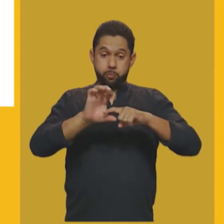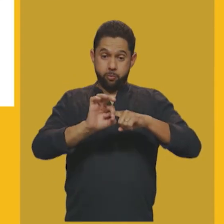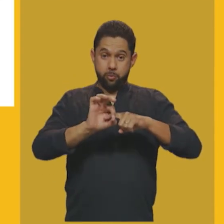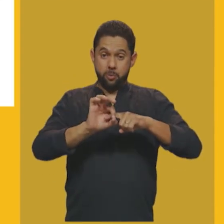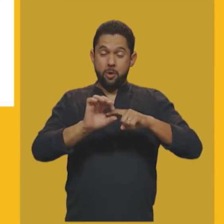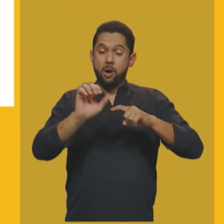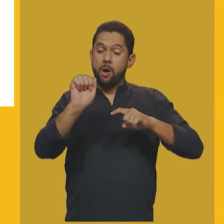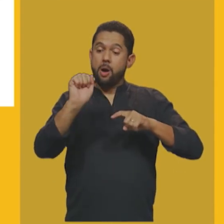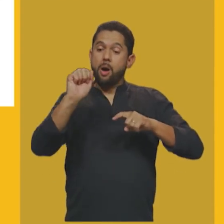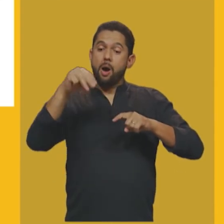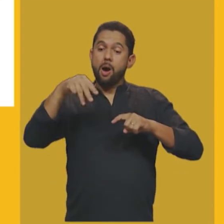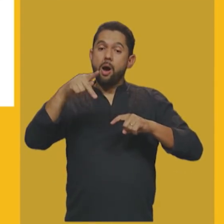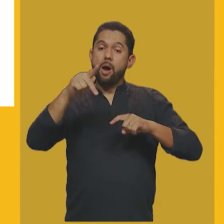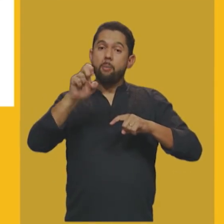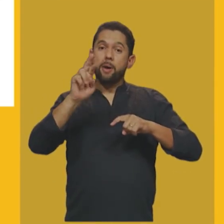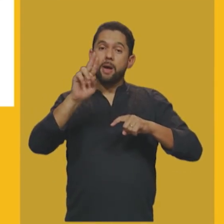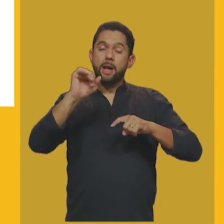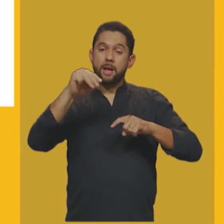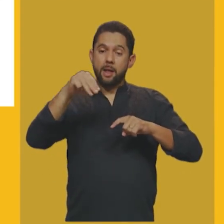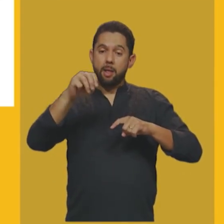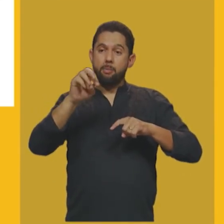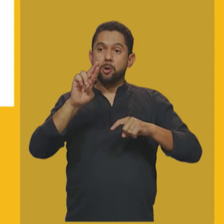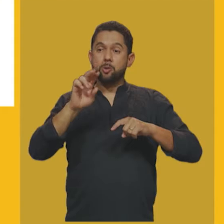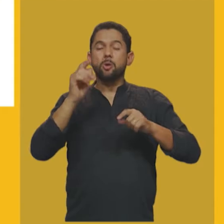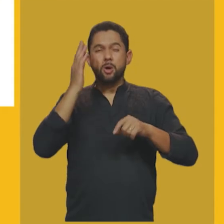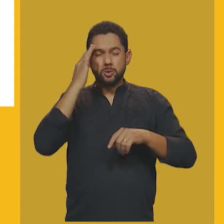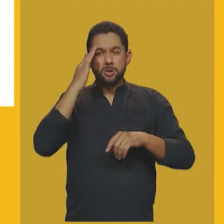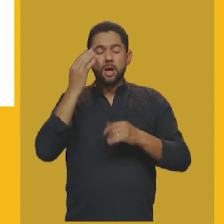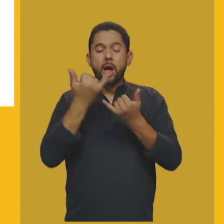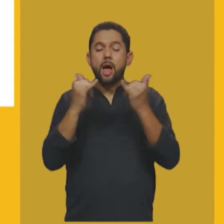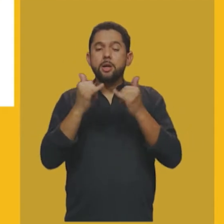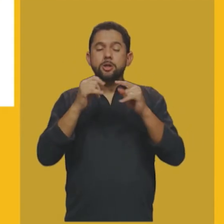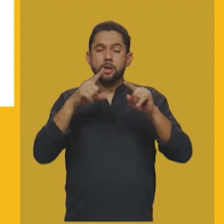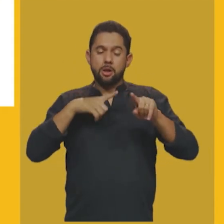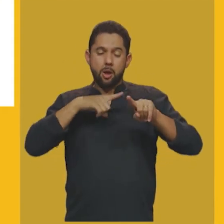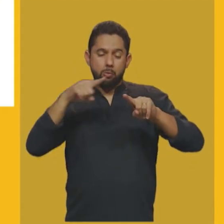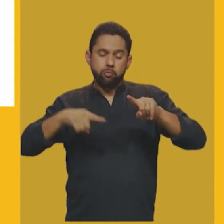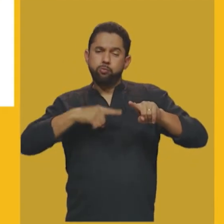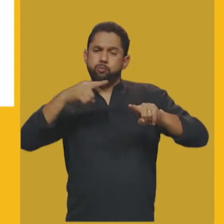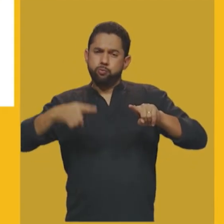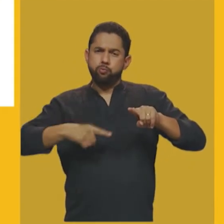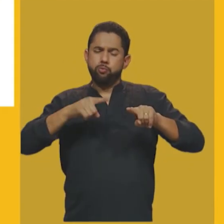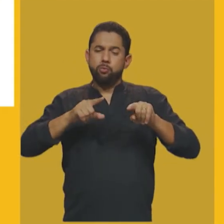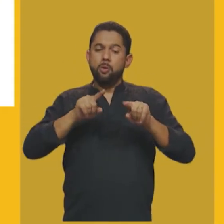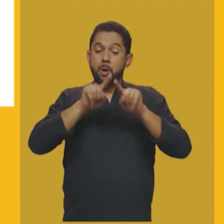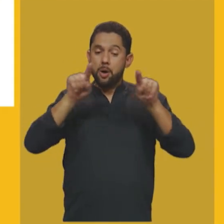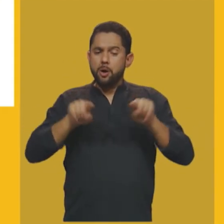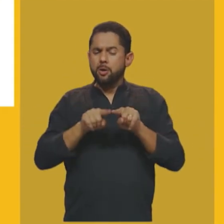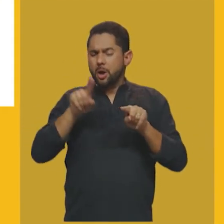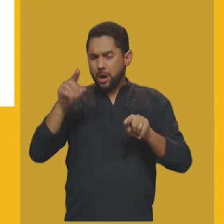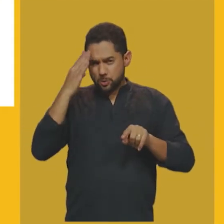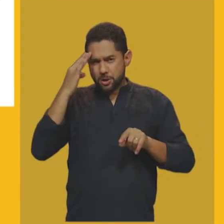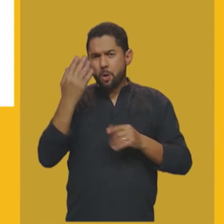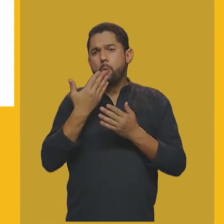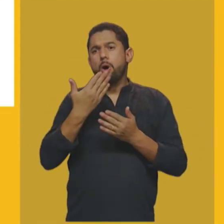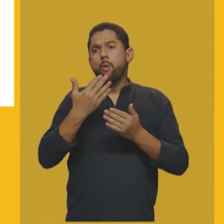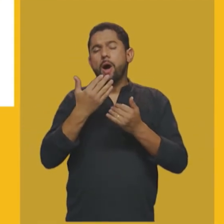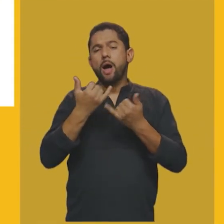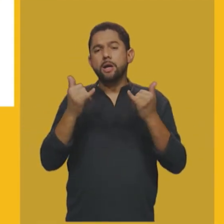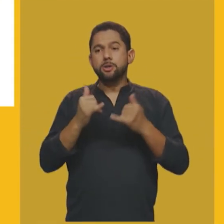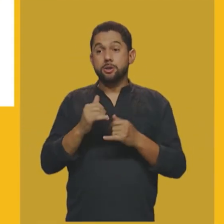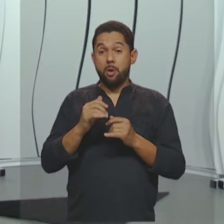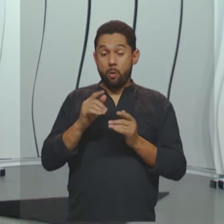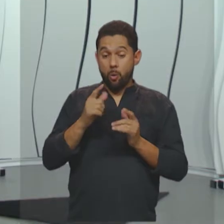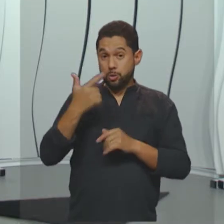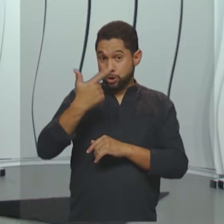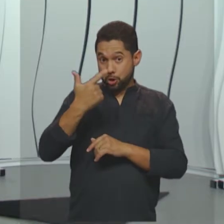eu consigo medir a corrente elétrica que passa por ele, ok? Do outro lado, nós temos um circuito com 2 resistores ligados em